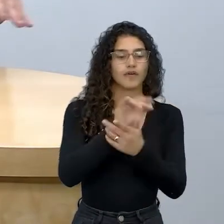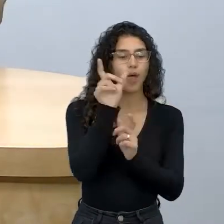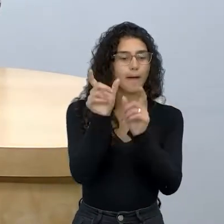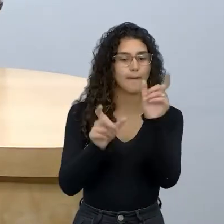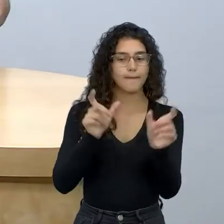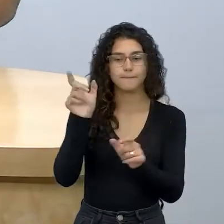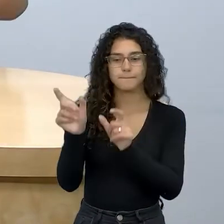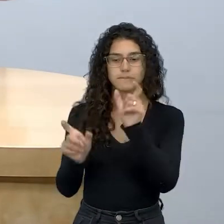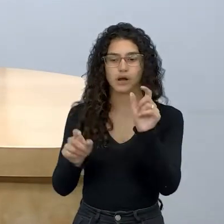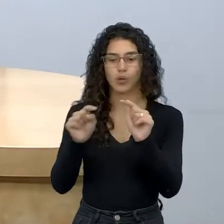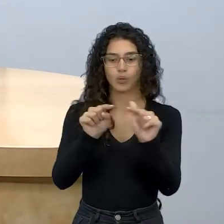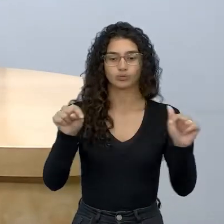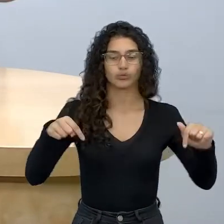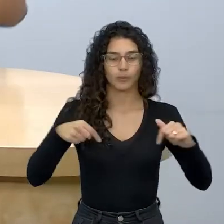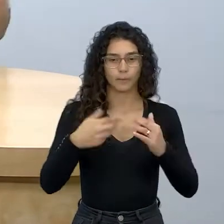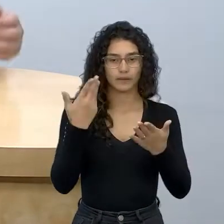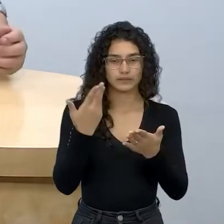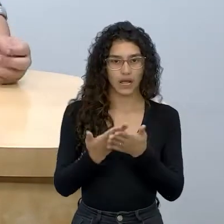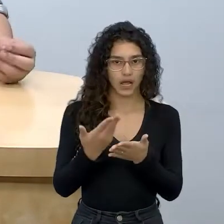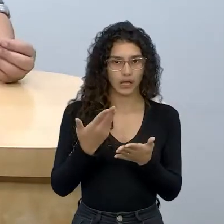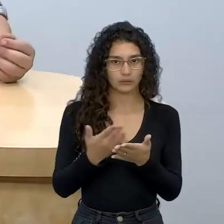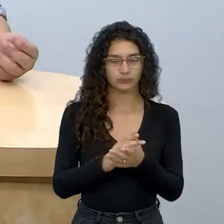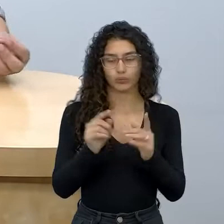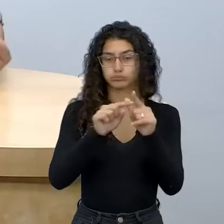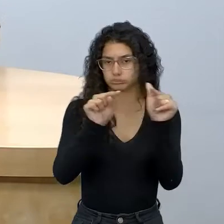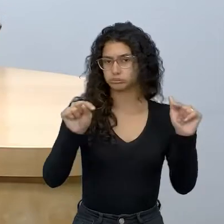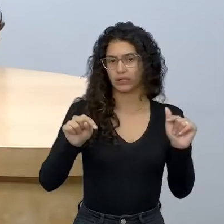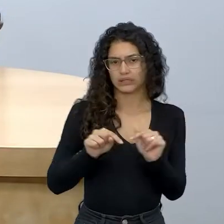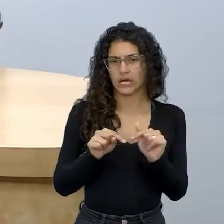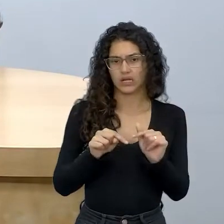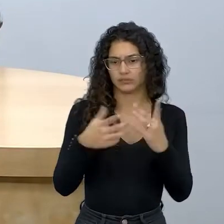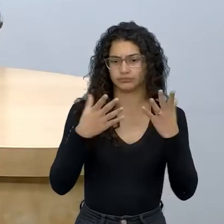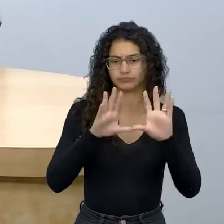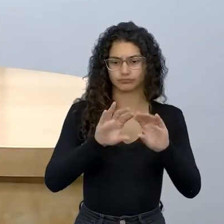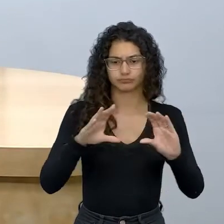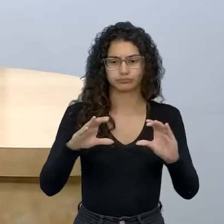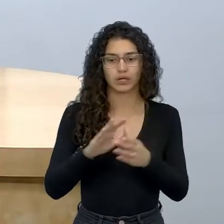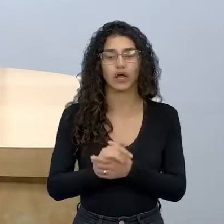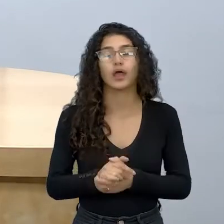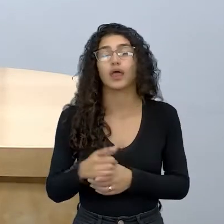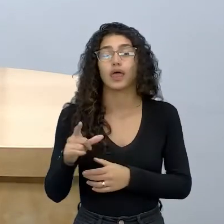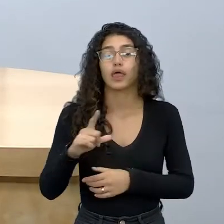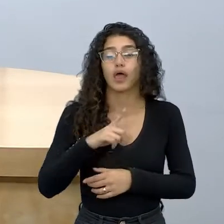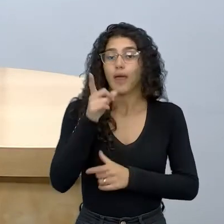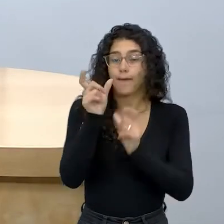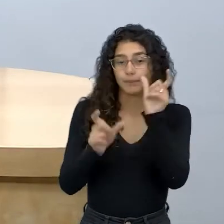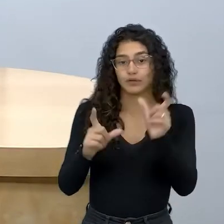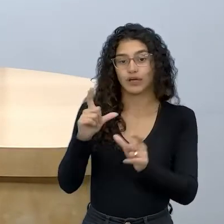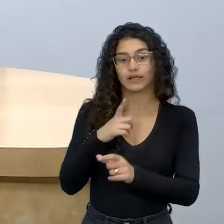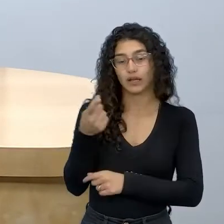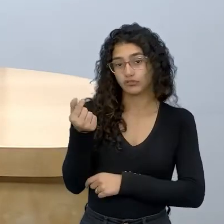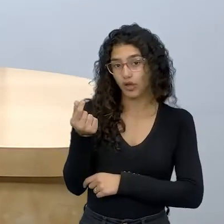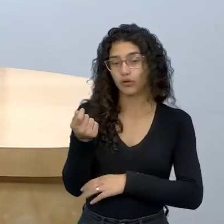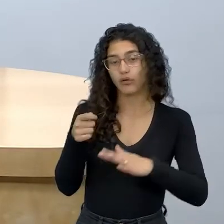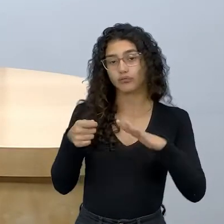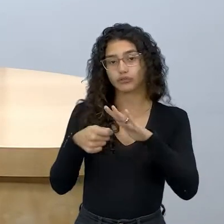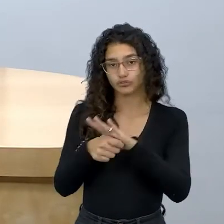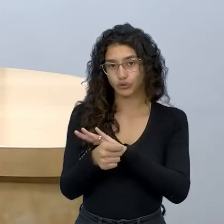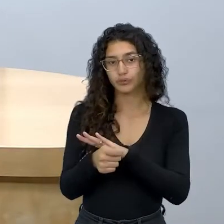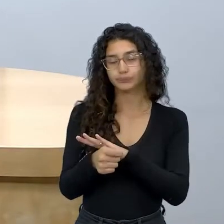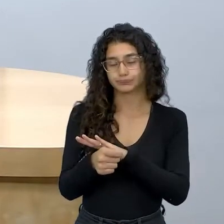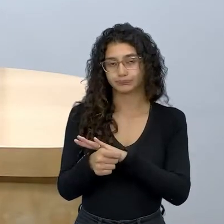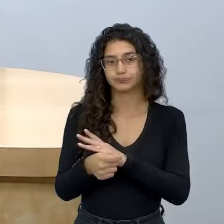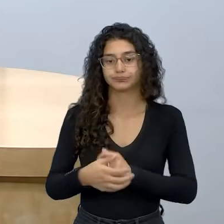pessoas numa sala, né, geralmente, que são os caras que têm o dinheiro, são os investidores,